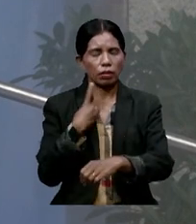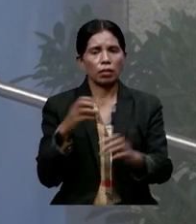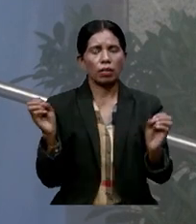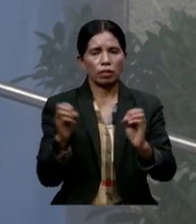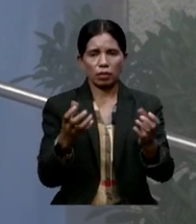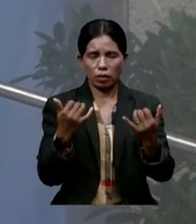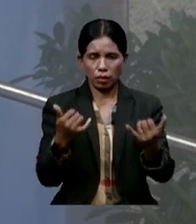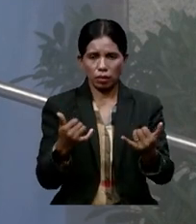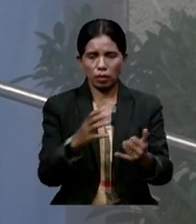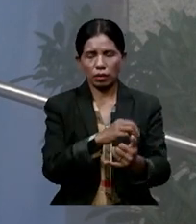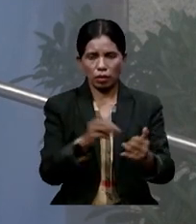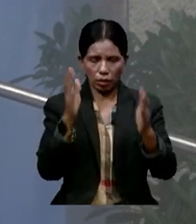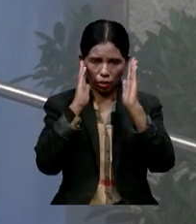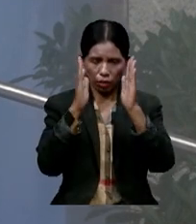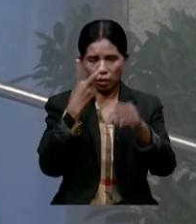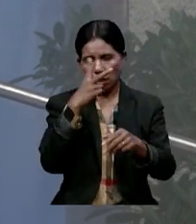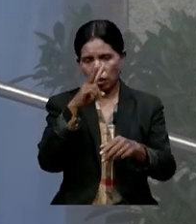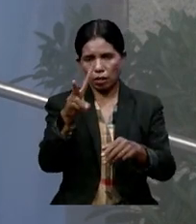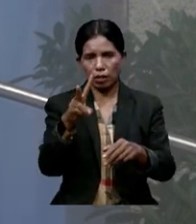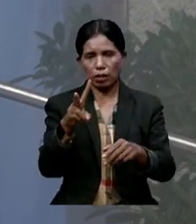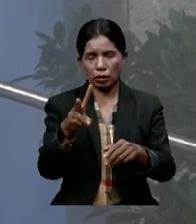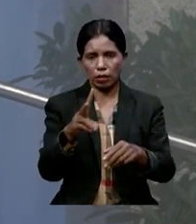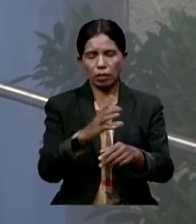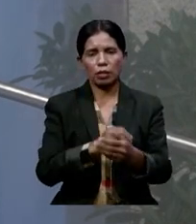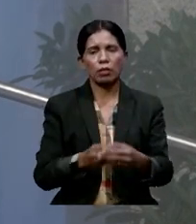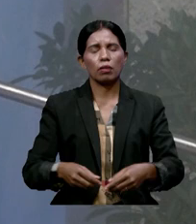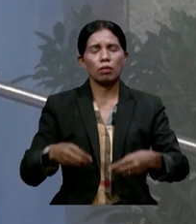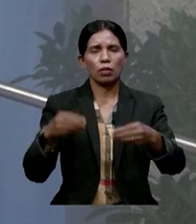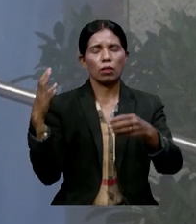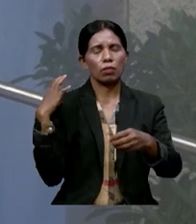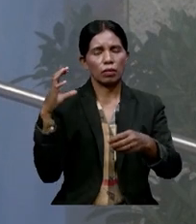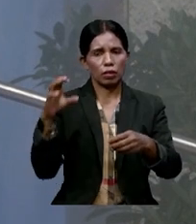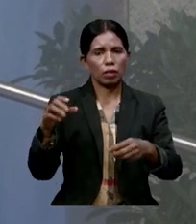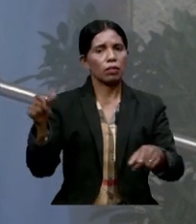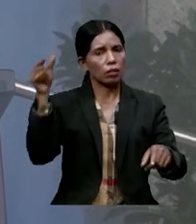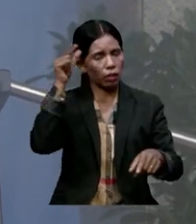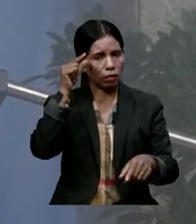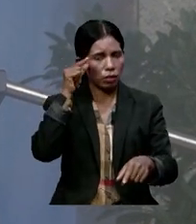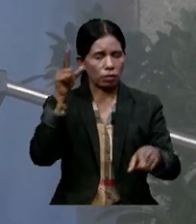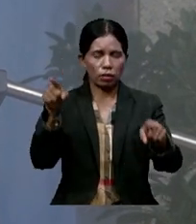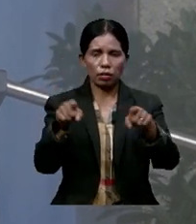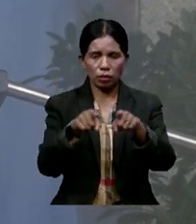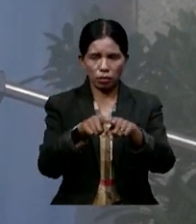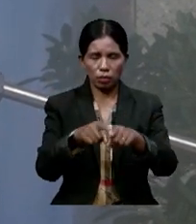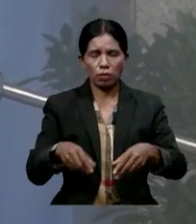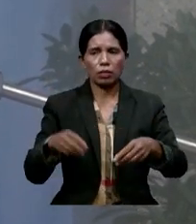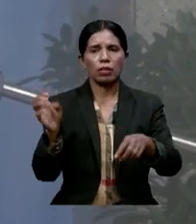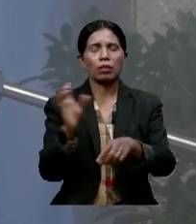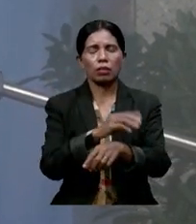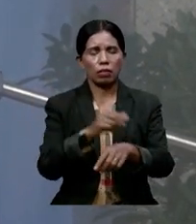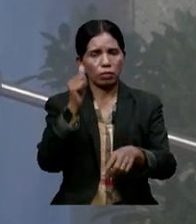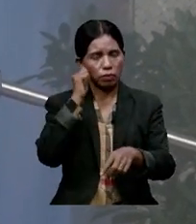é crucial que nos unamos em prol da igualdade de gênero e empoderamento das